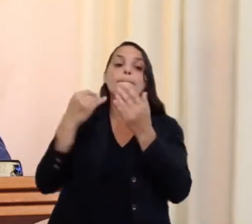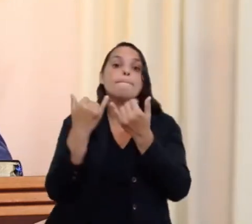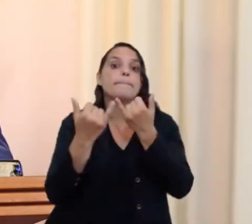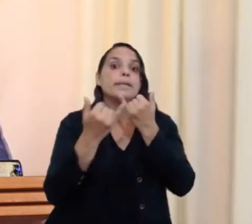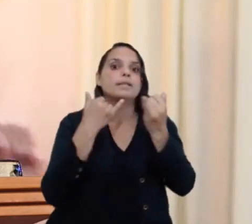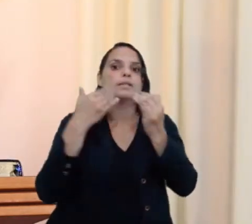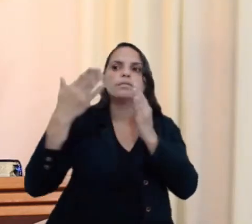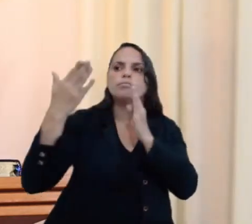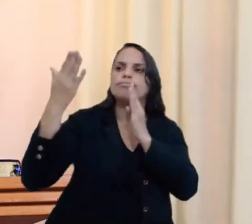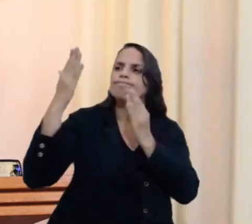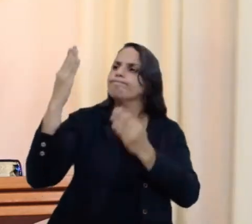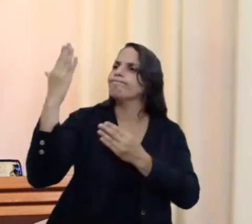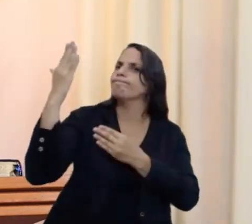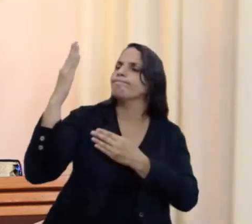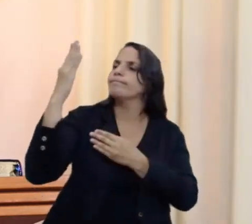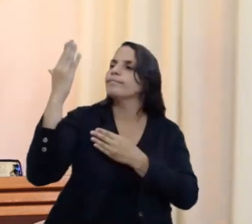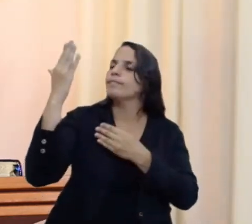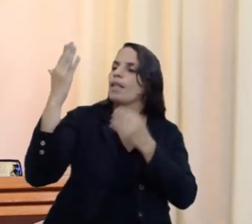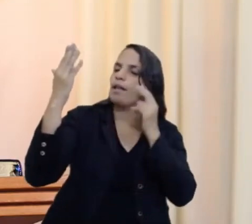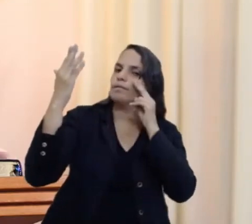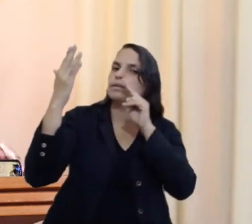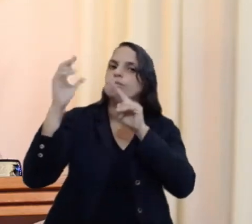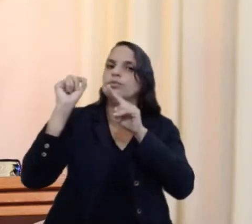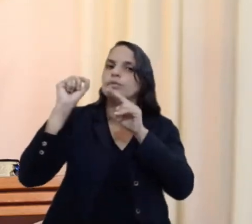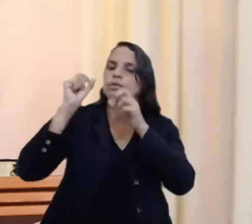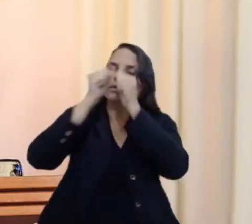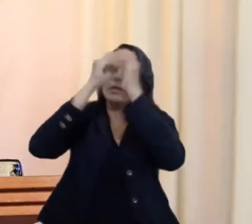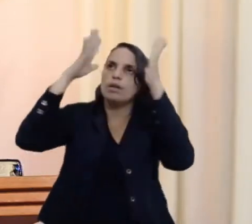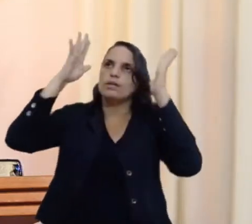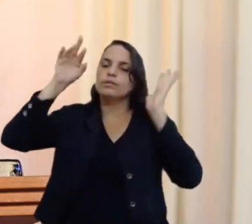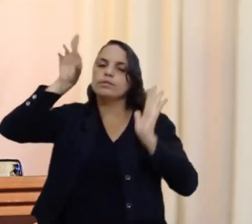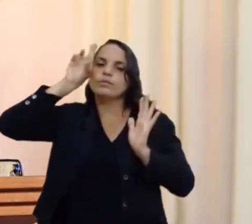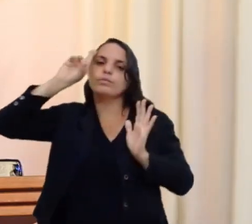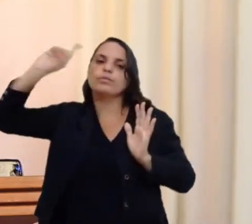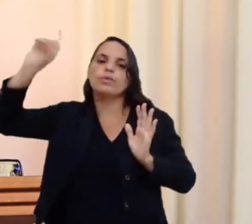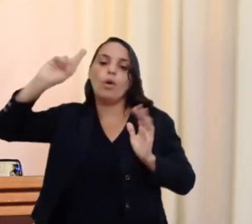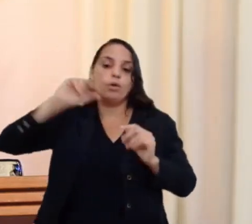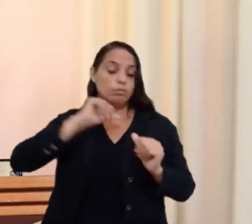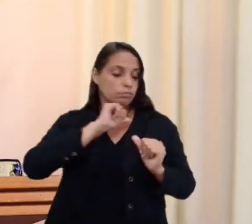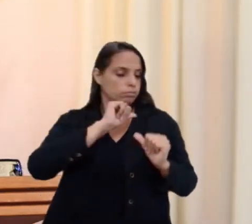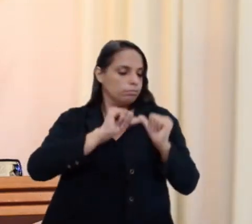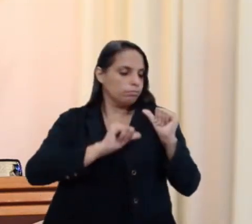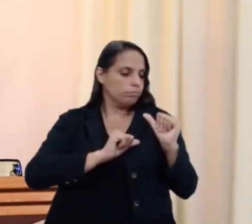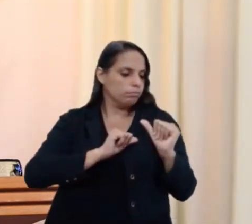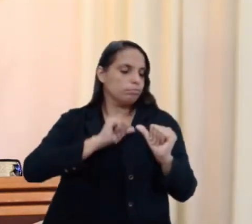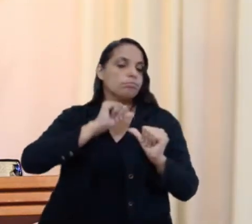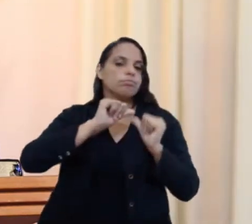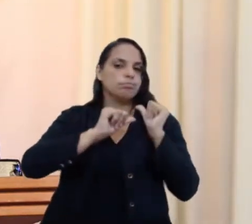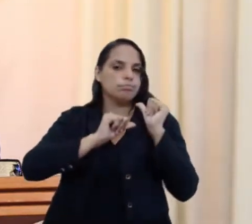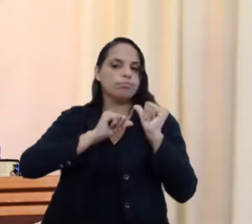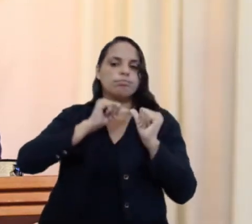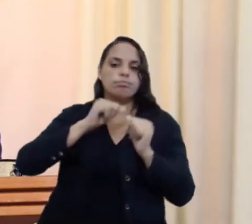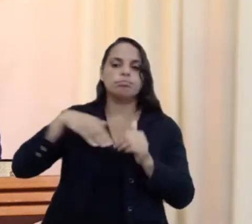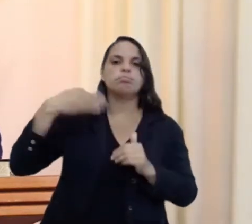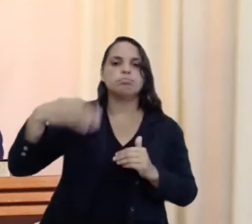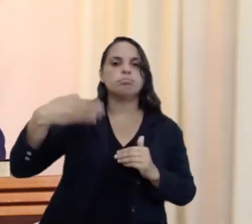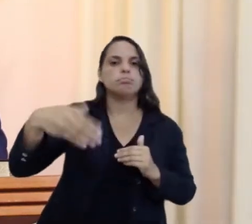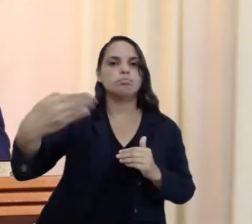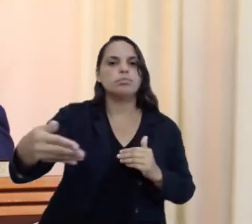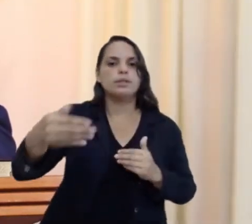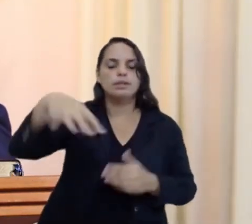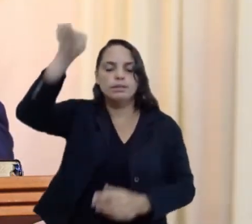glória do Senhor, somos transformados de glória em glória, como pelo Espírito do